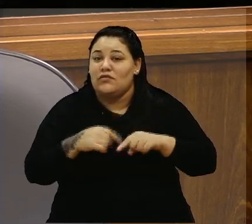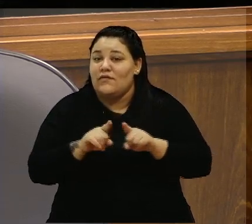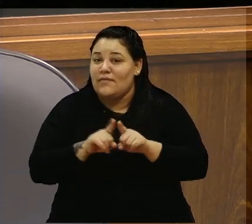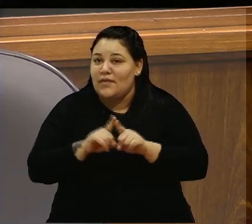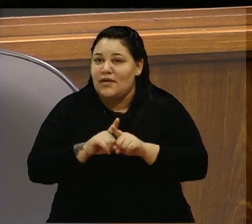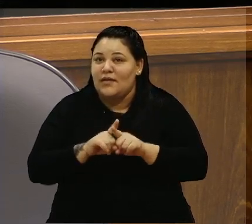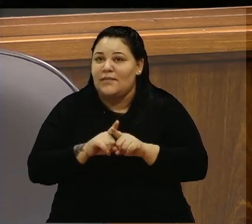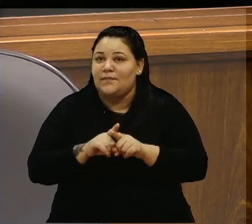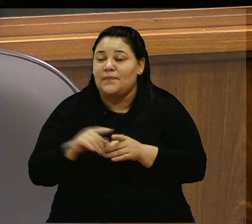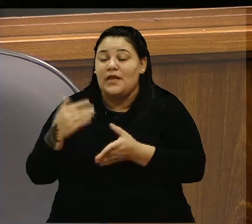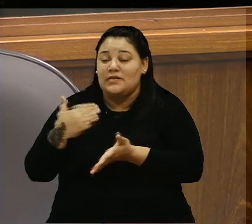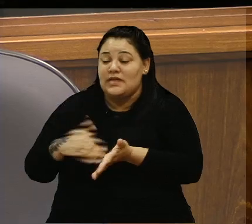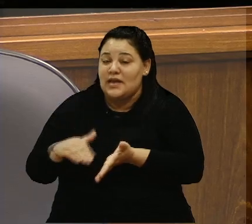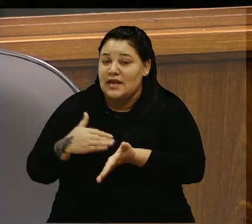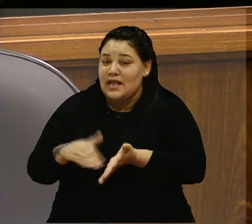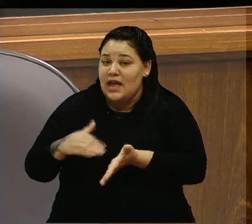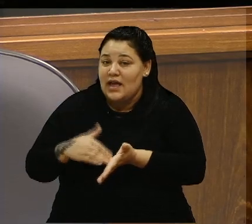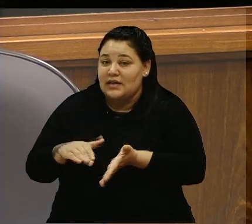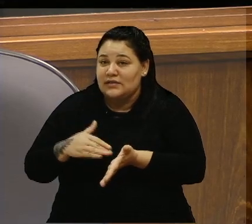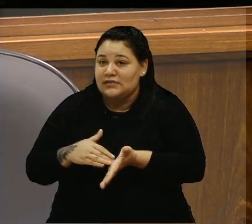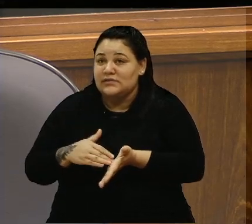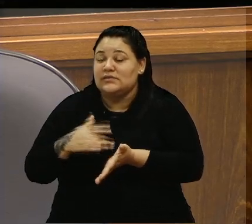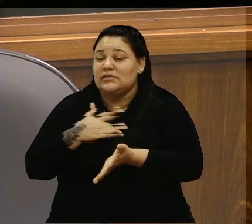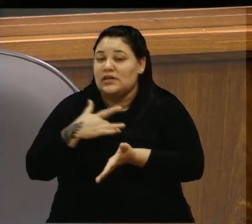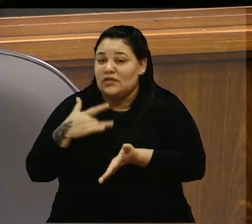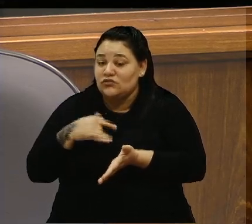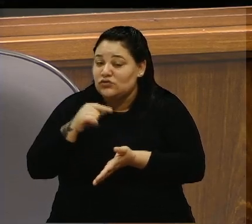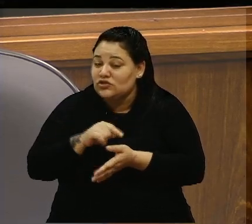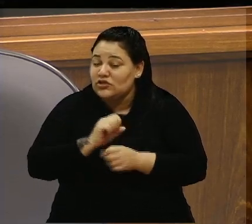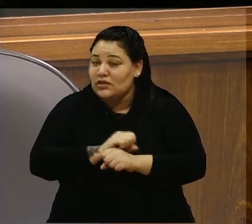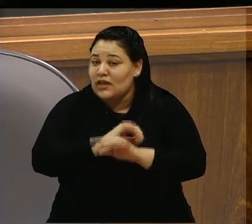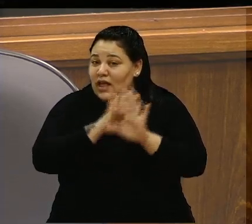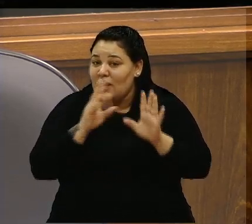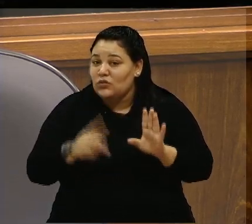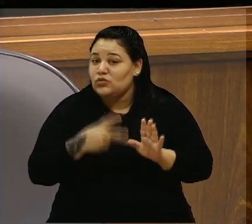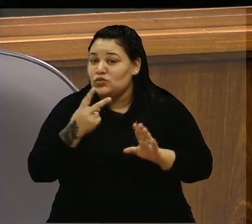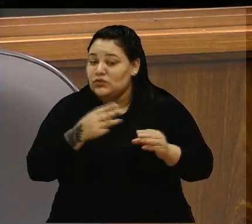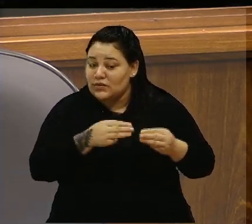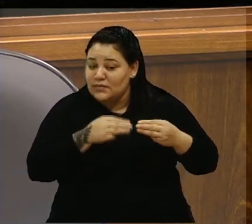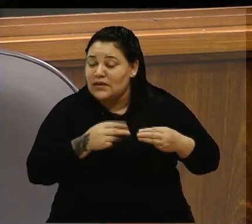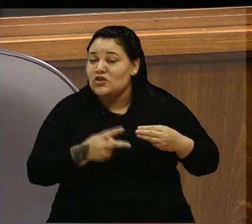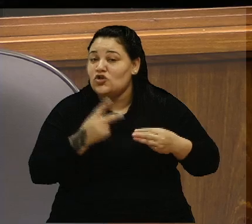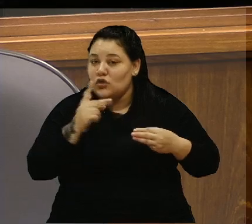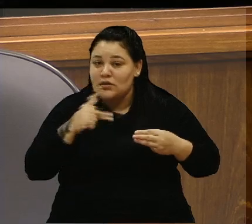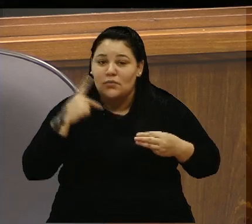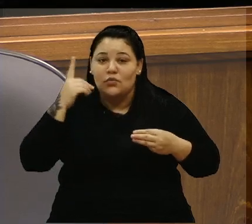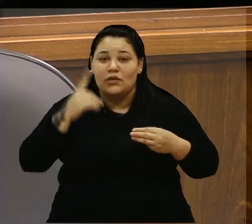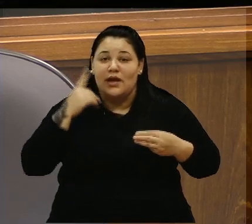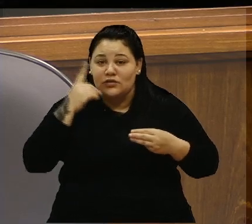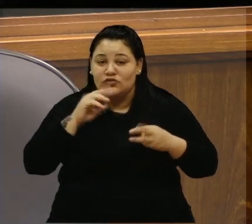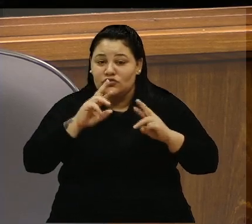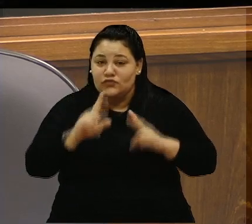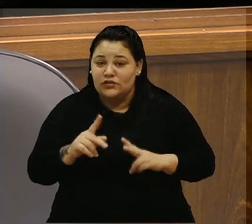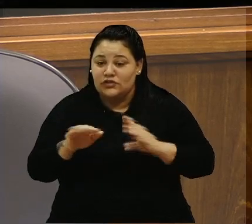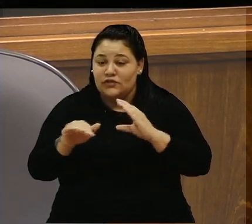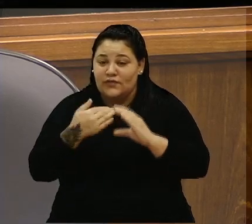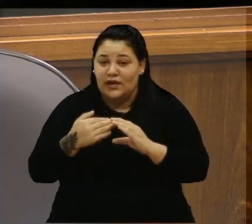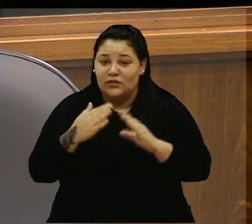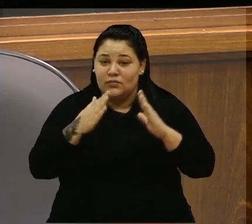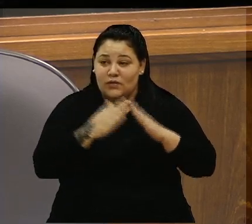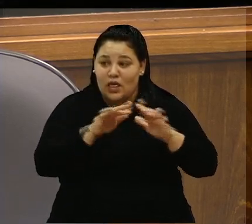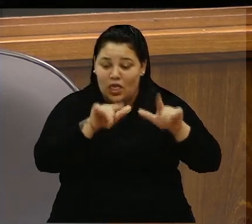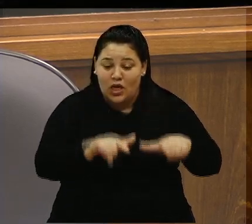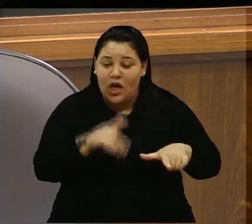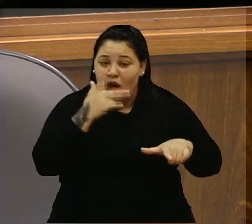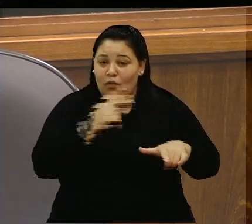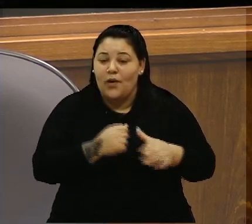da Secretaria de Saúde, que fica muito clara quando 2 emendas de 2 deputados diferentes são destinados para a mesma UBS. Como